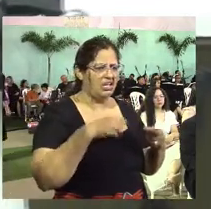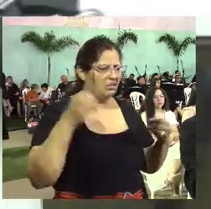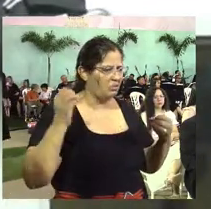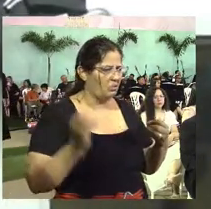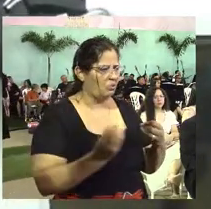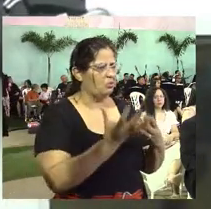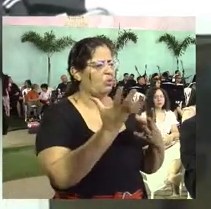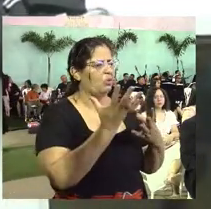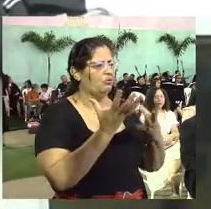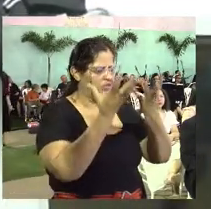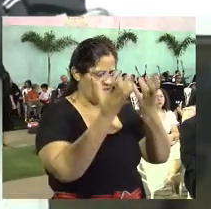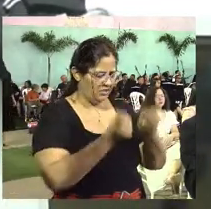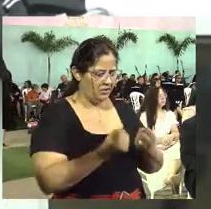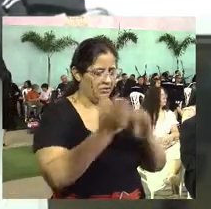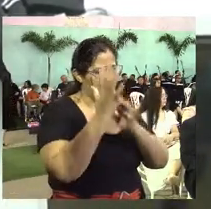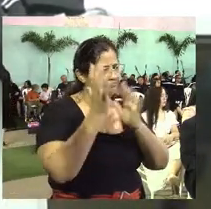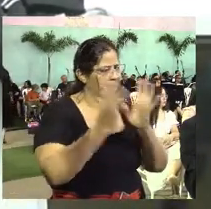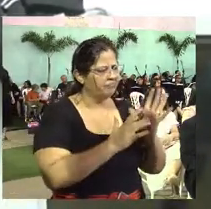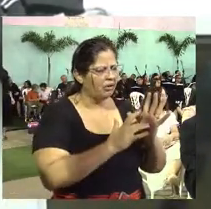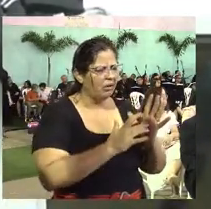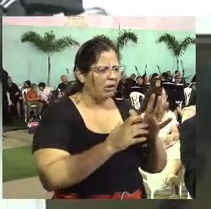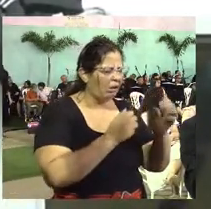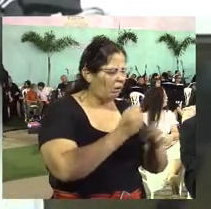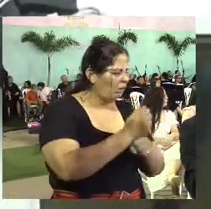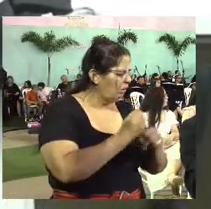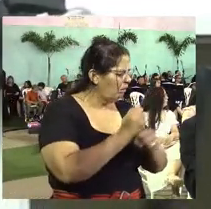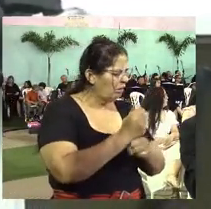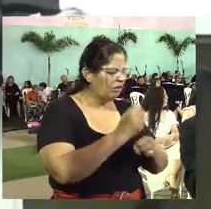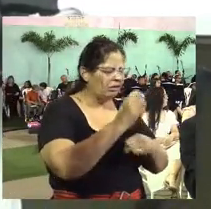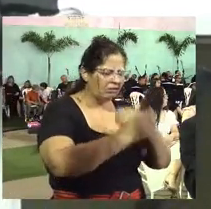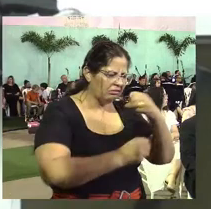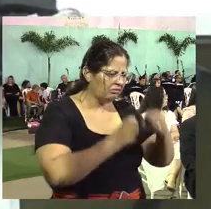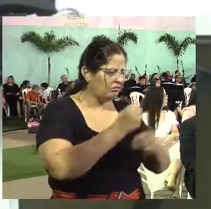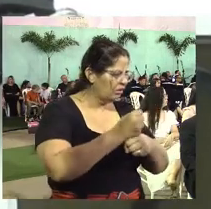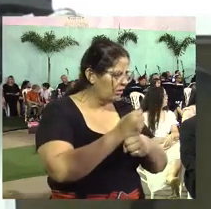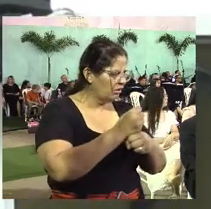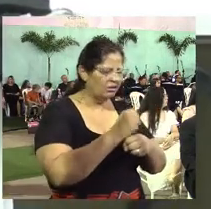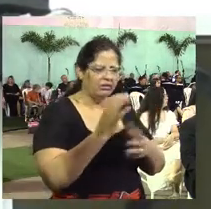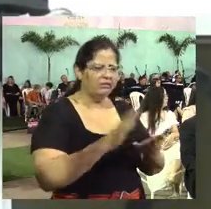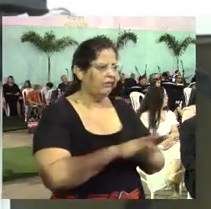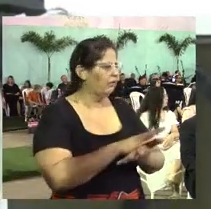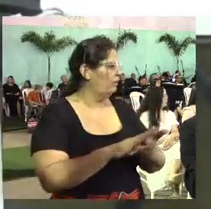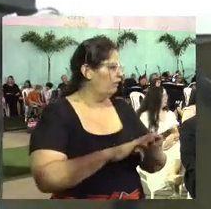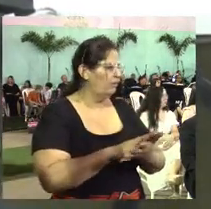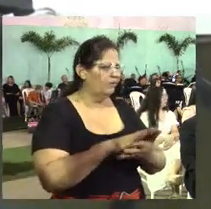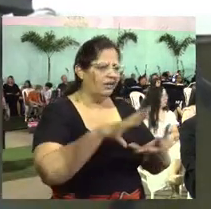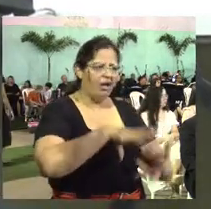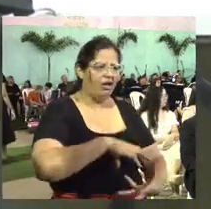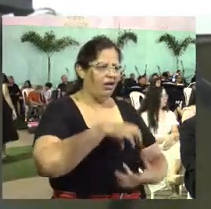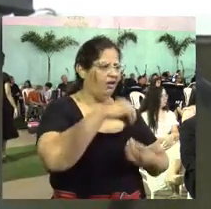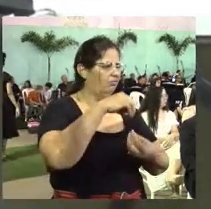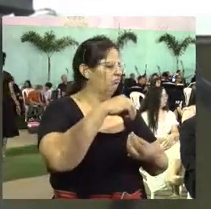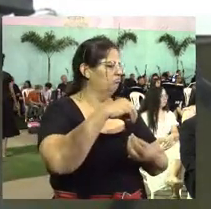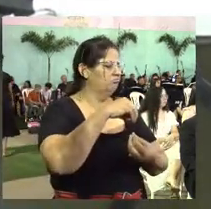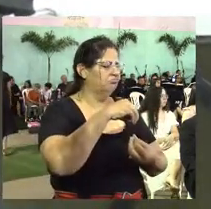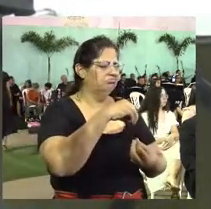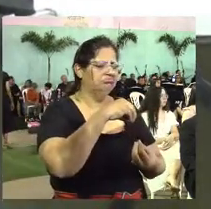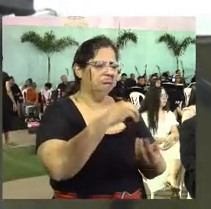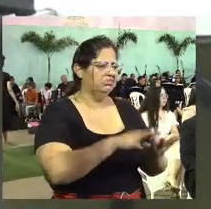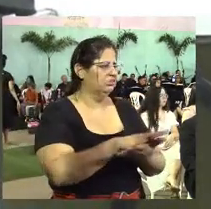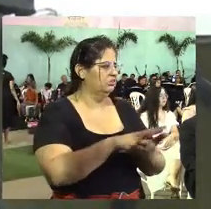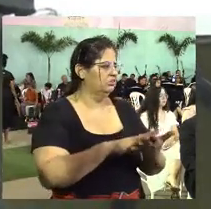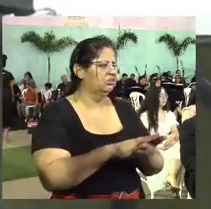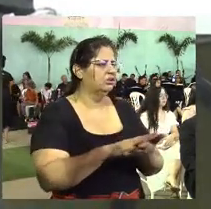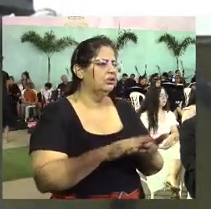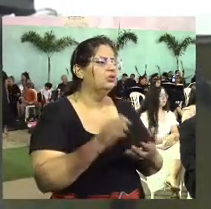congrega termina ano ensaiando não tem uma alma um filho na fé dentro da congregação não tem um